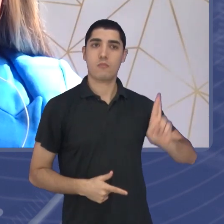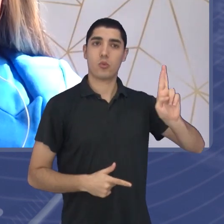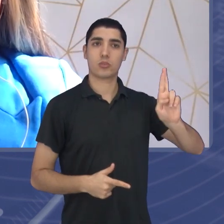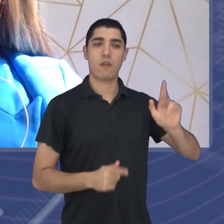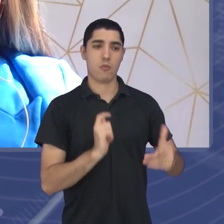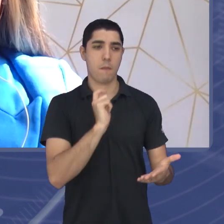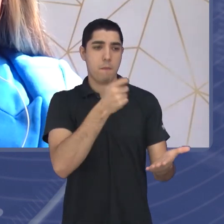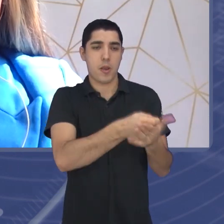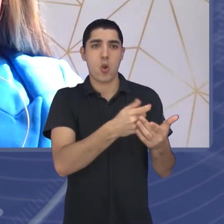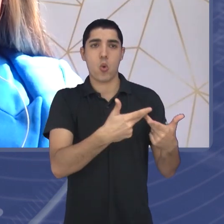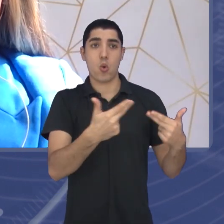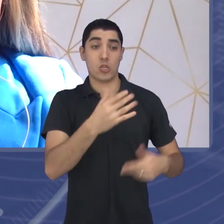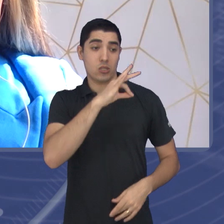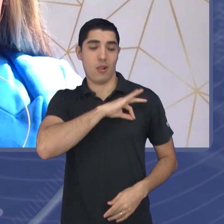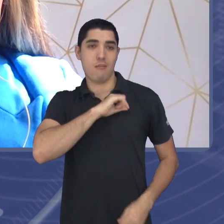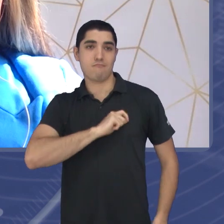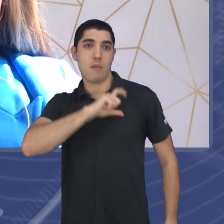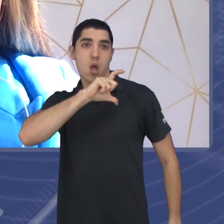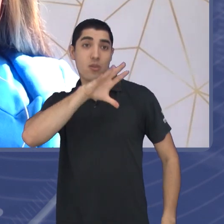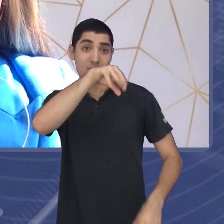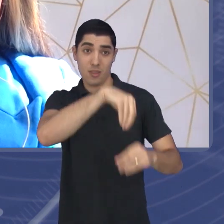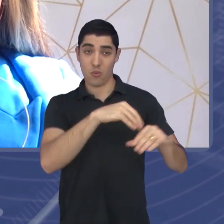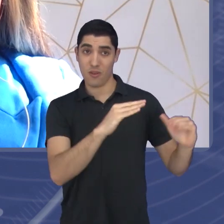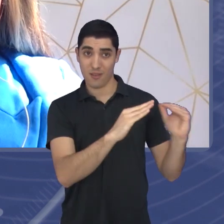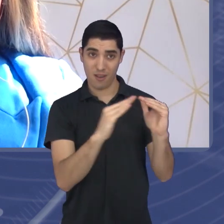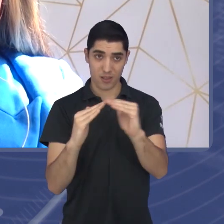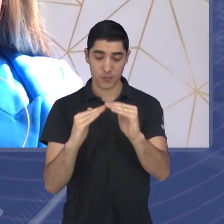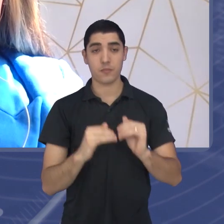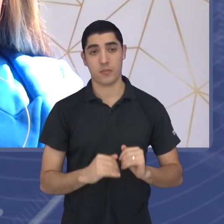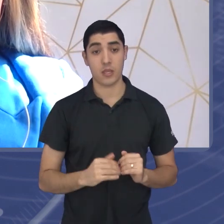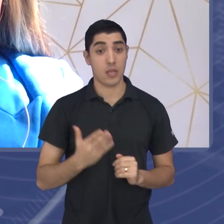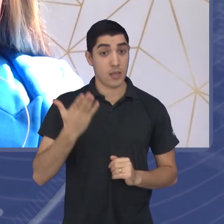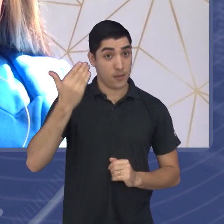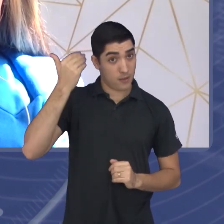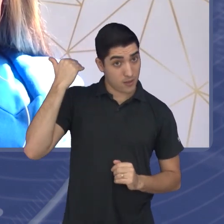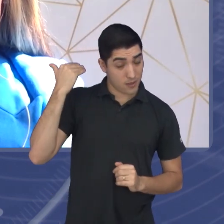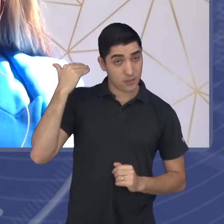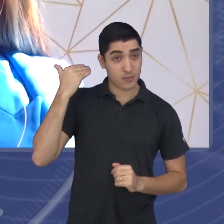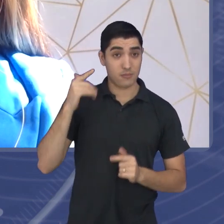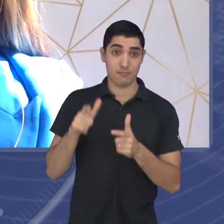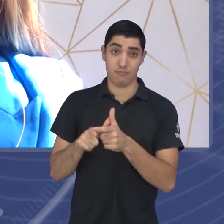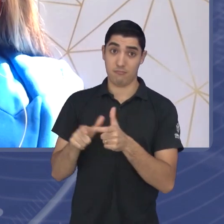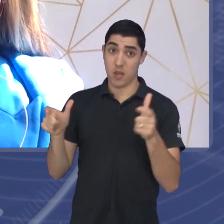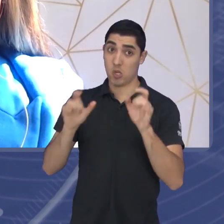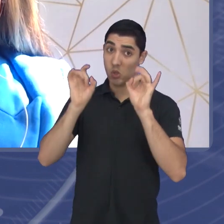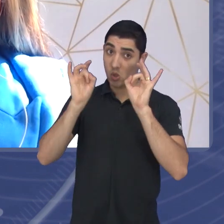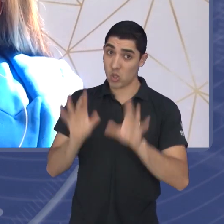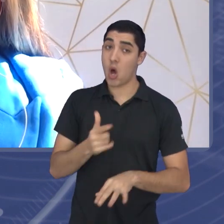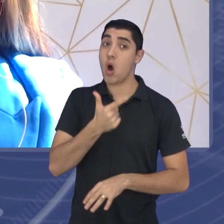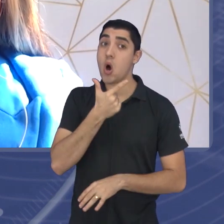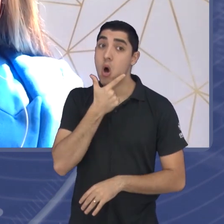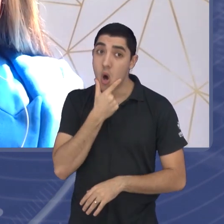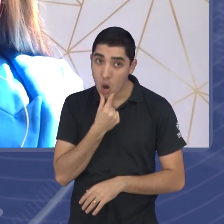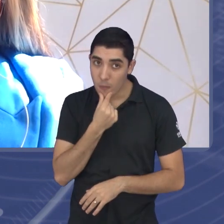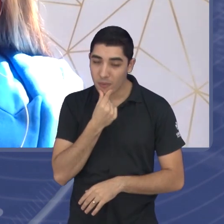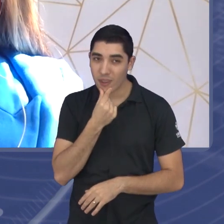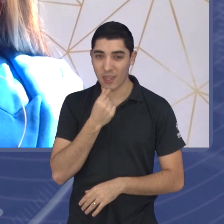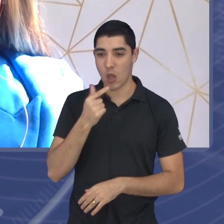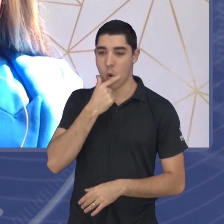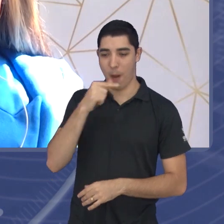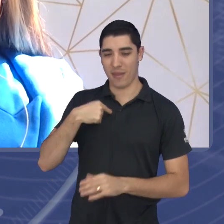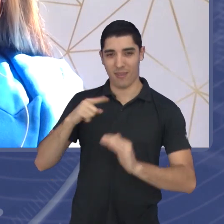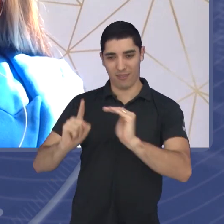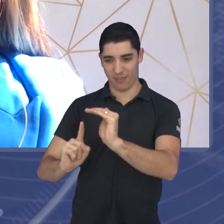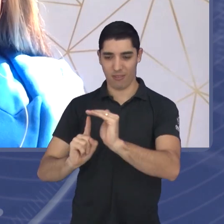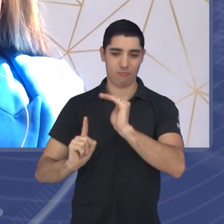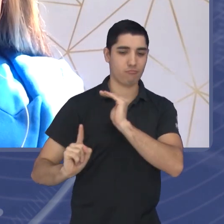décadas. E a gente teve esse avanço que antes era majoritariamente masculino, né? O homem saía para trabalhar e a